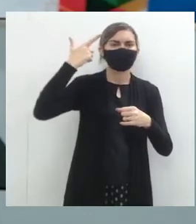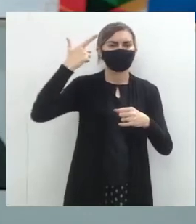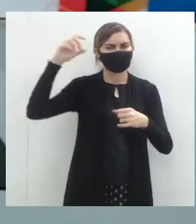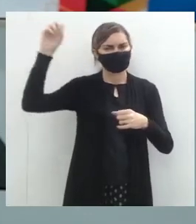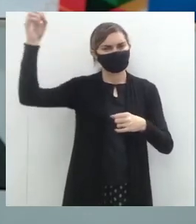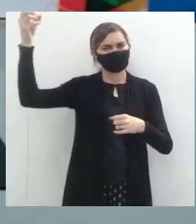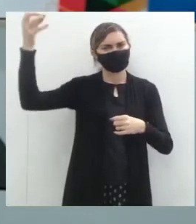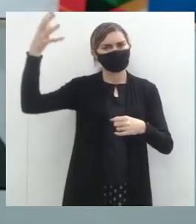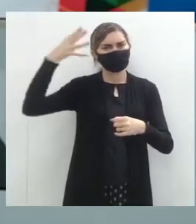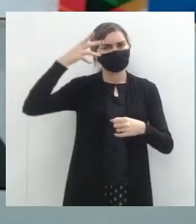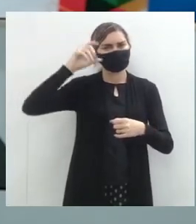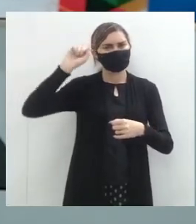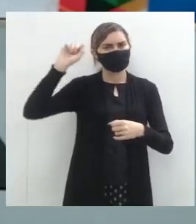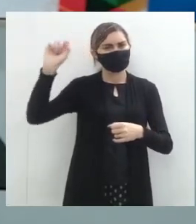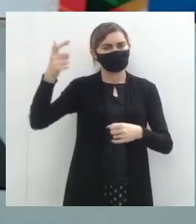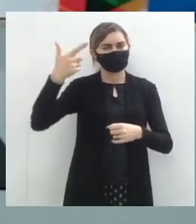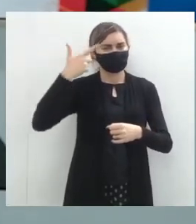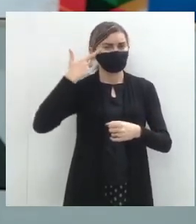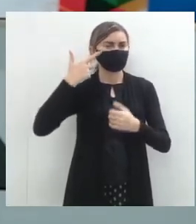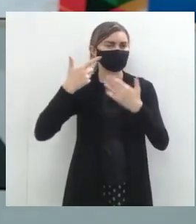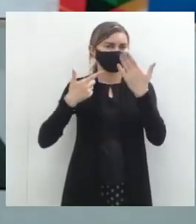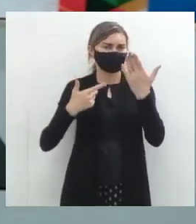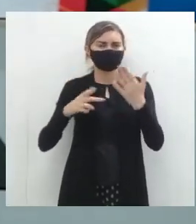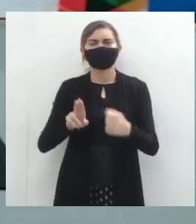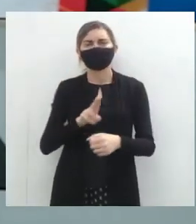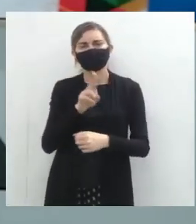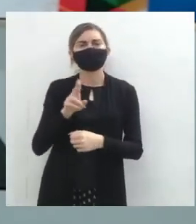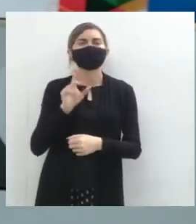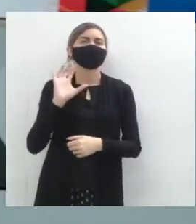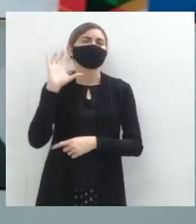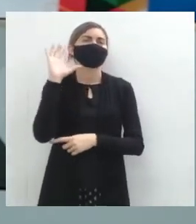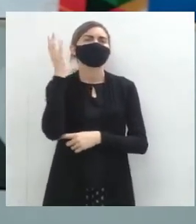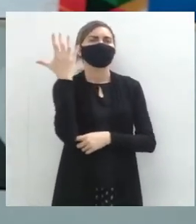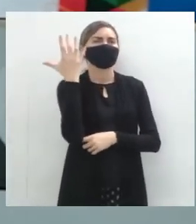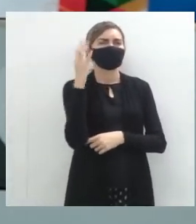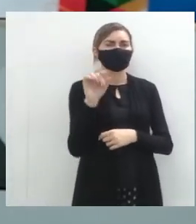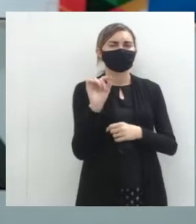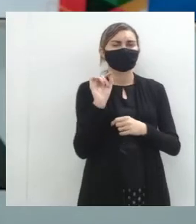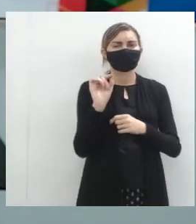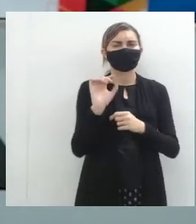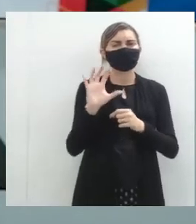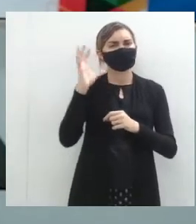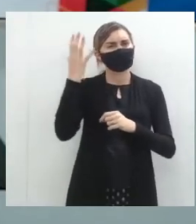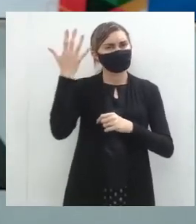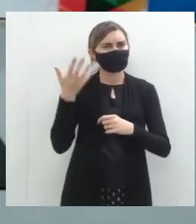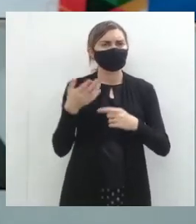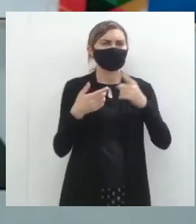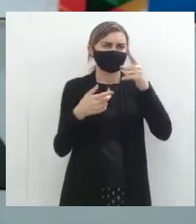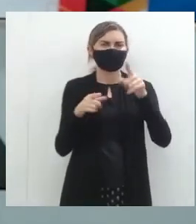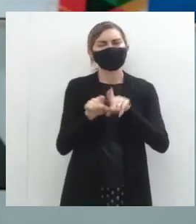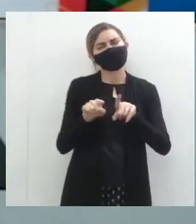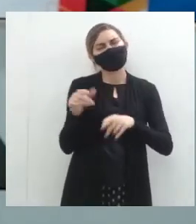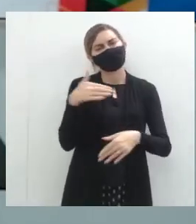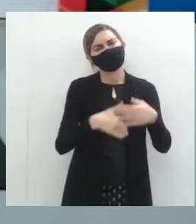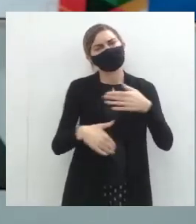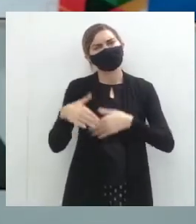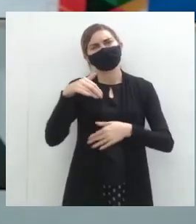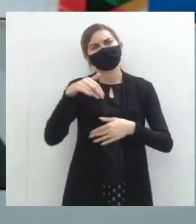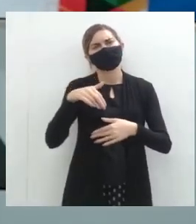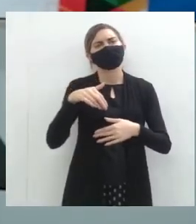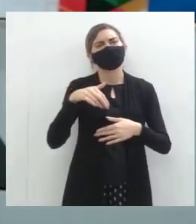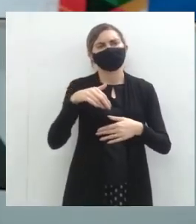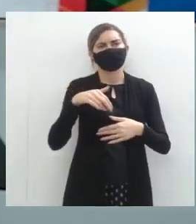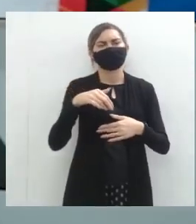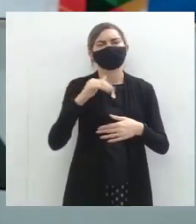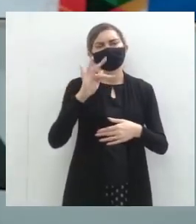de substância orgânica usando a energia luminosa. Então, o que é que vai acontecer? Esse citocromo, ele também vai participar da fotossíntese. Claro que